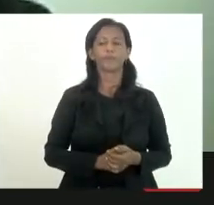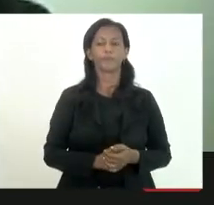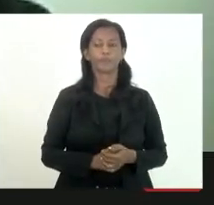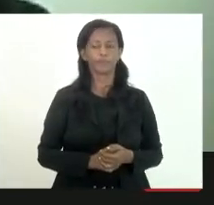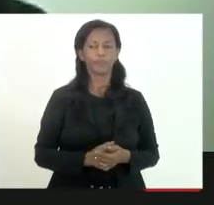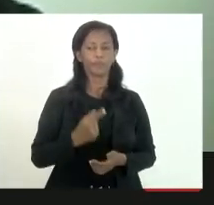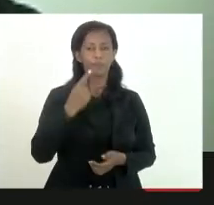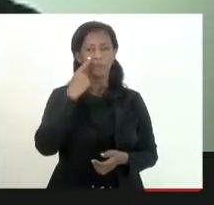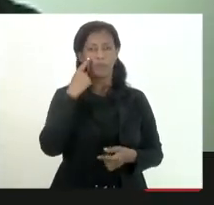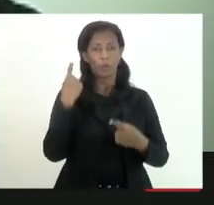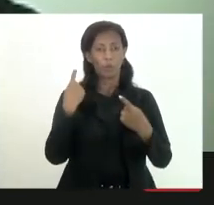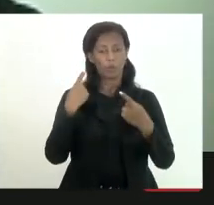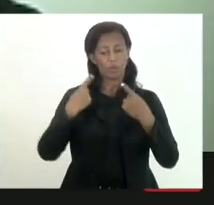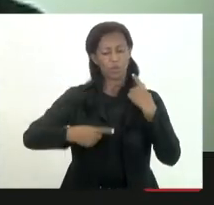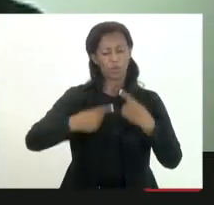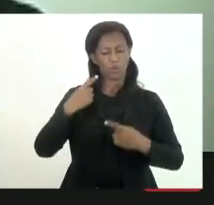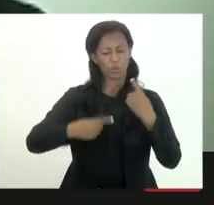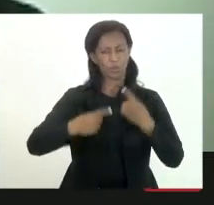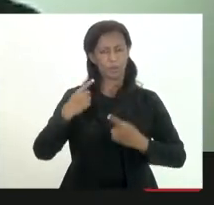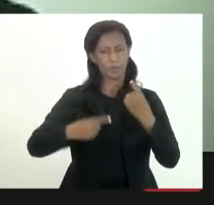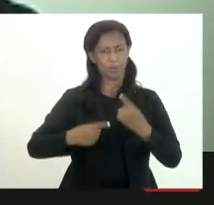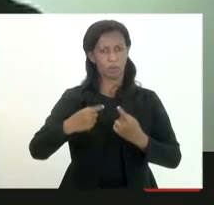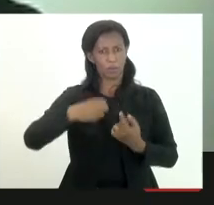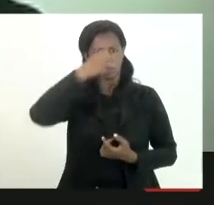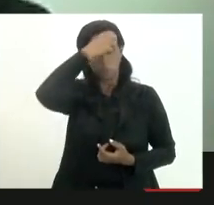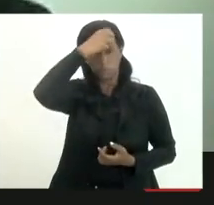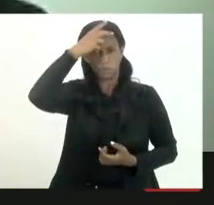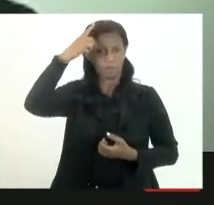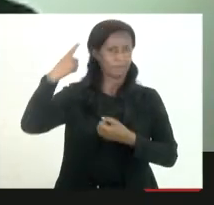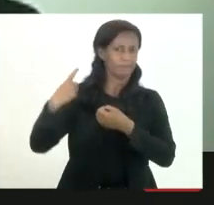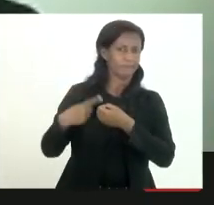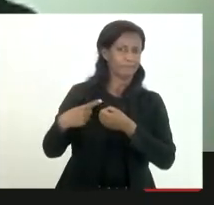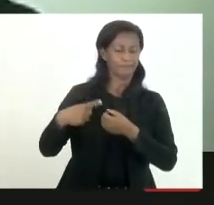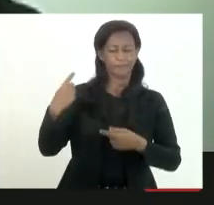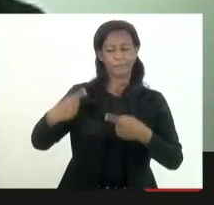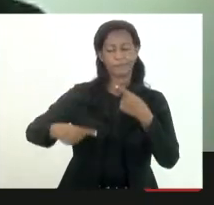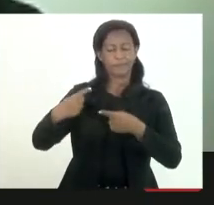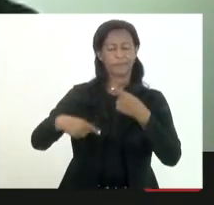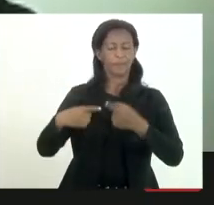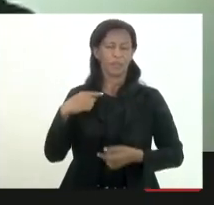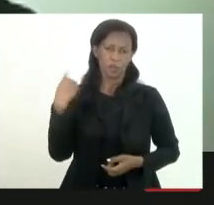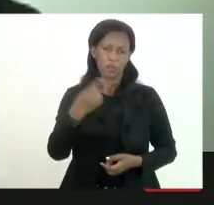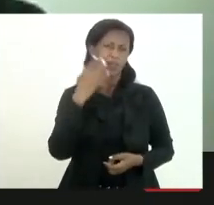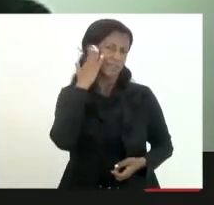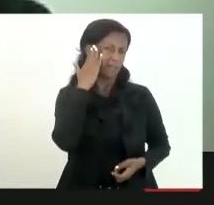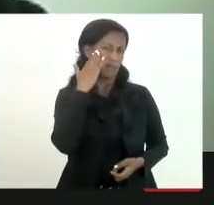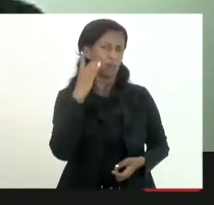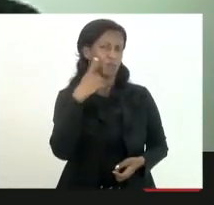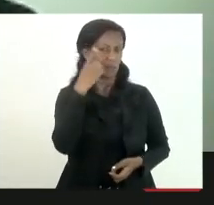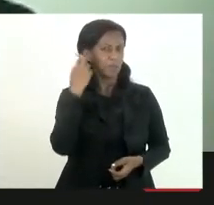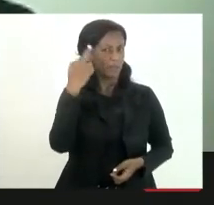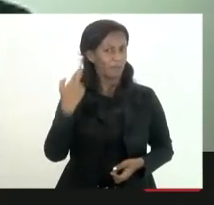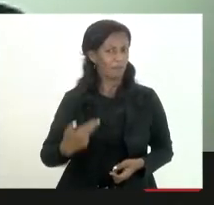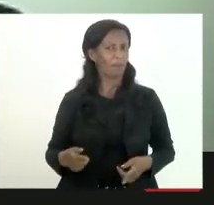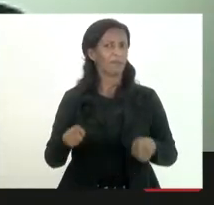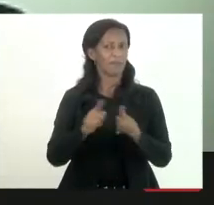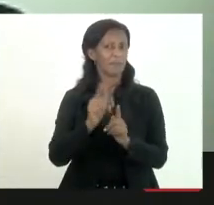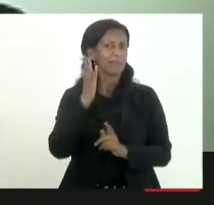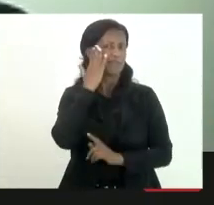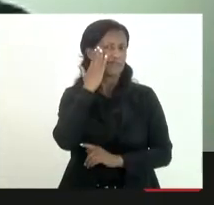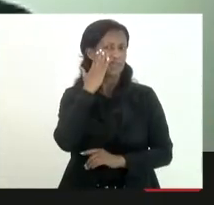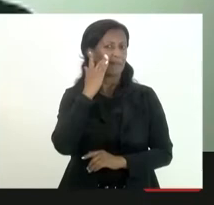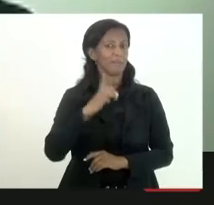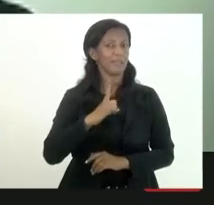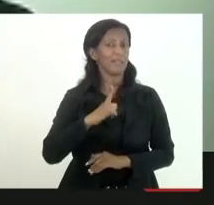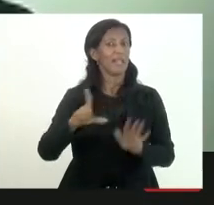em âmbito municipal. E todos nós sabemos, né, deputada Renata também, e todos nós sabemos da existência da